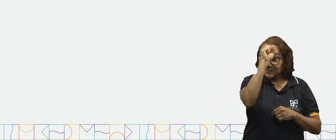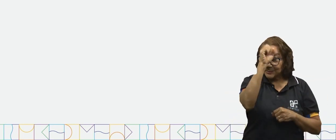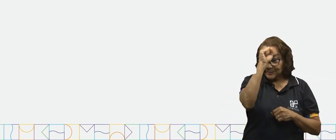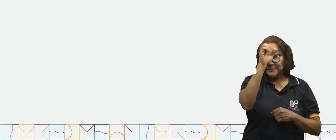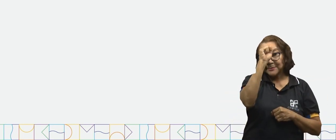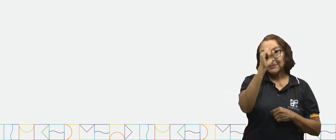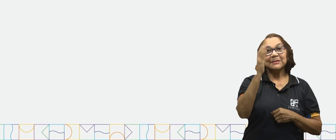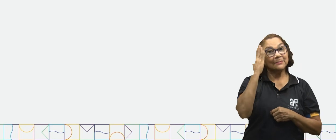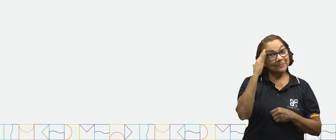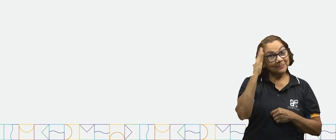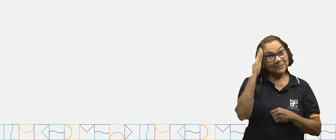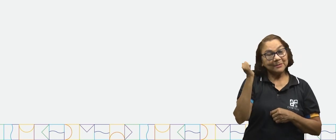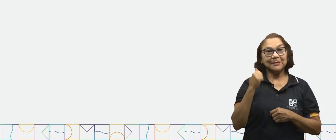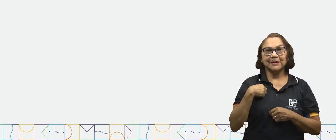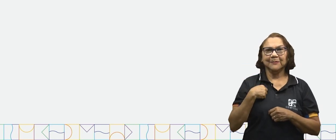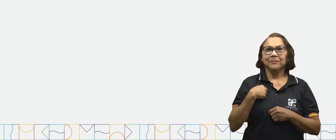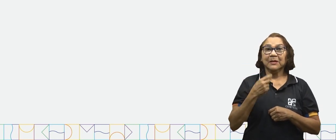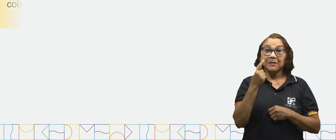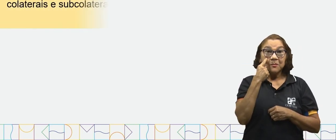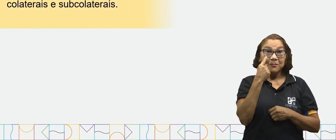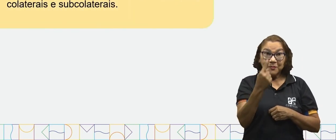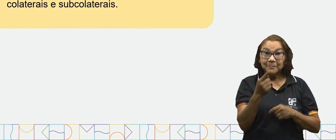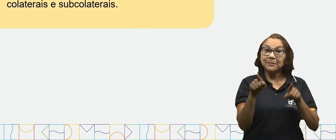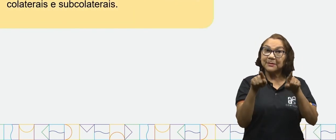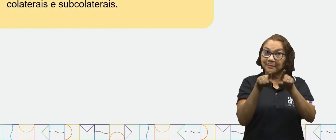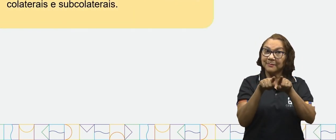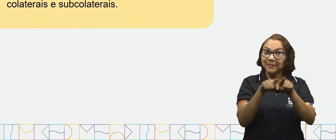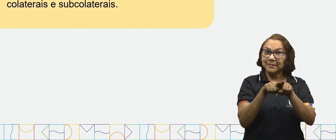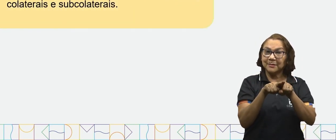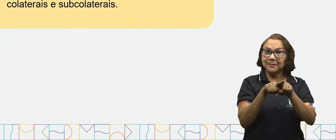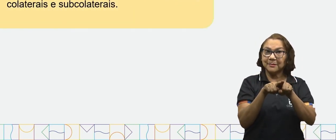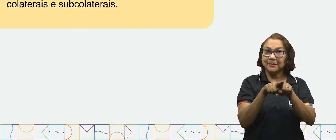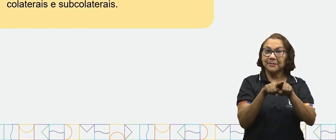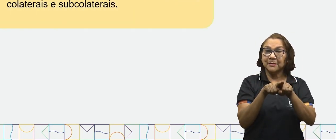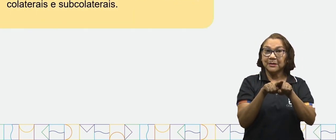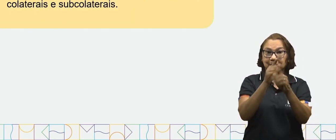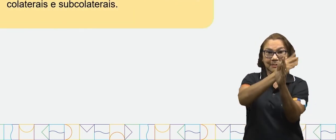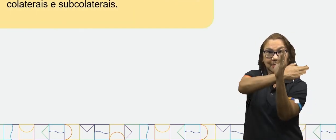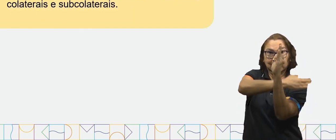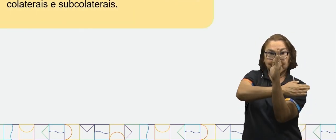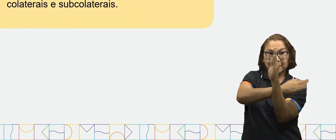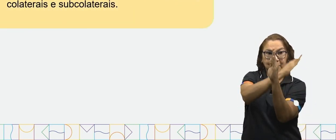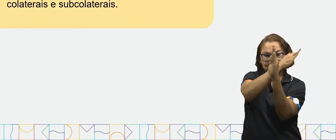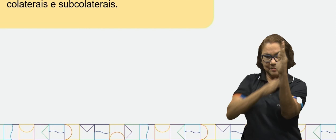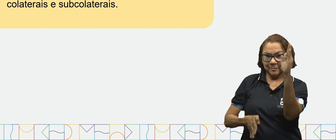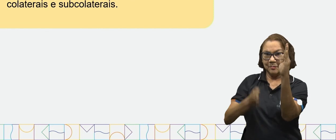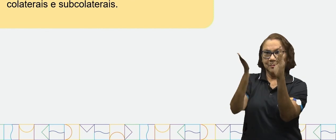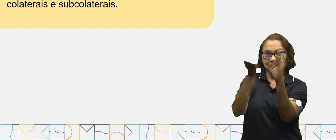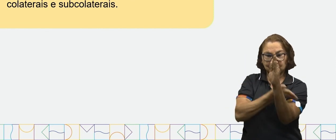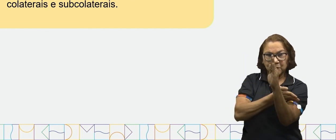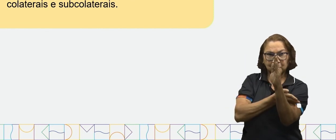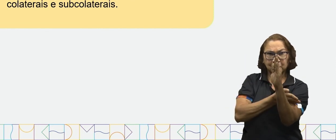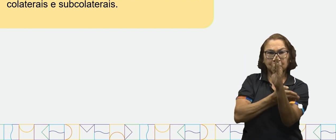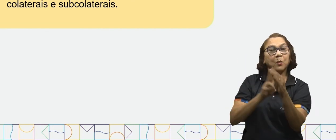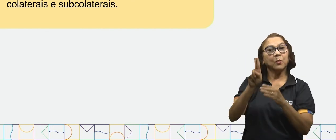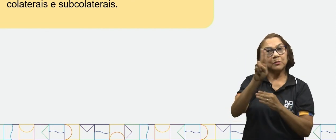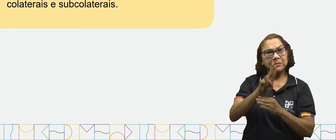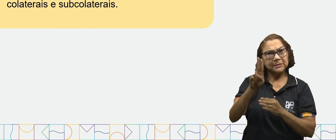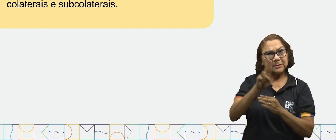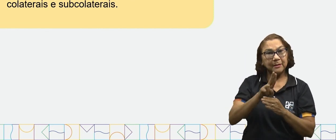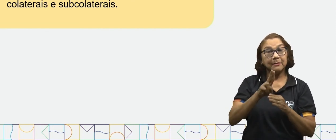Hoje, você aprendeu o quê? É necessário saber sobre os pontos cardeais e colaterais para a orientação